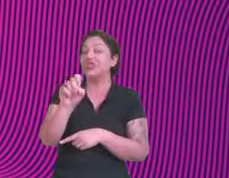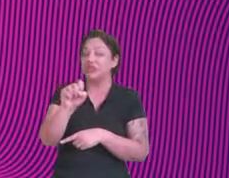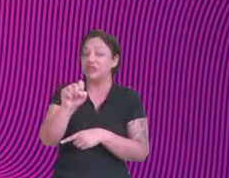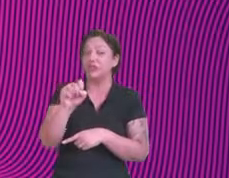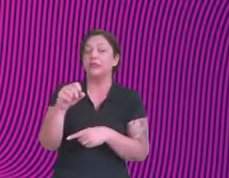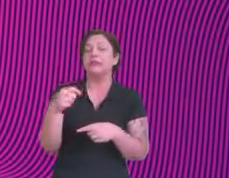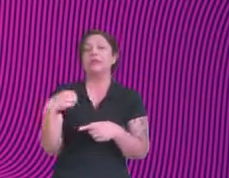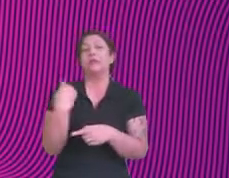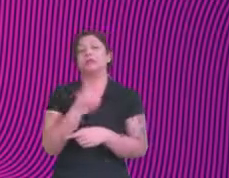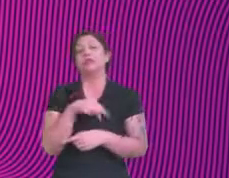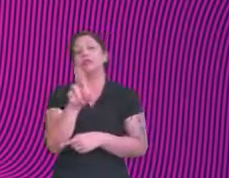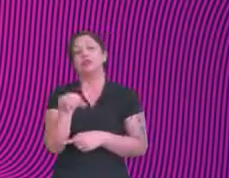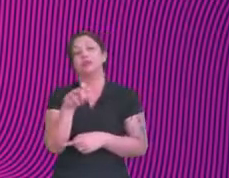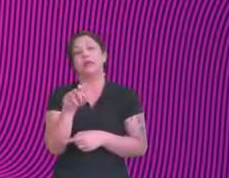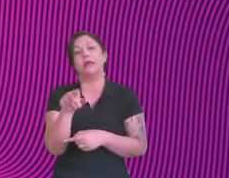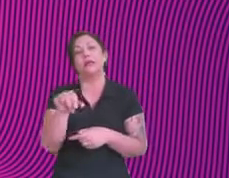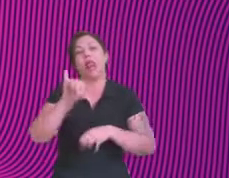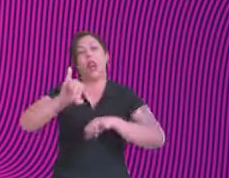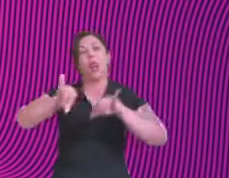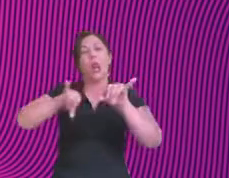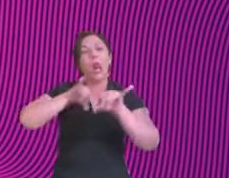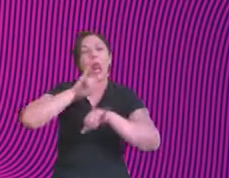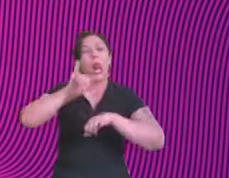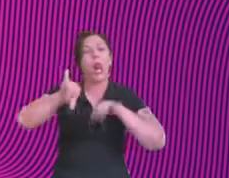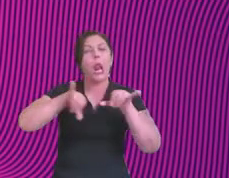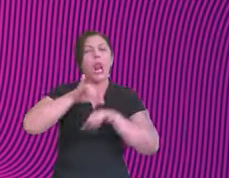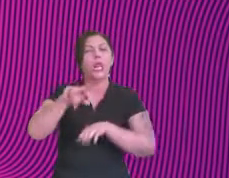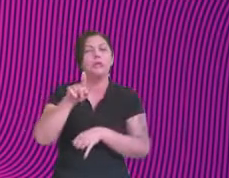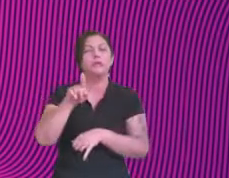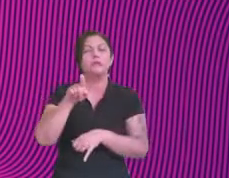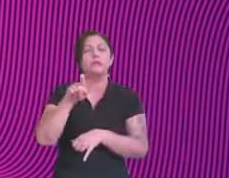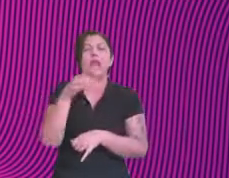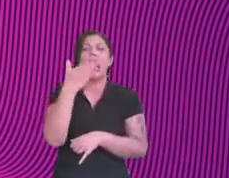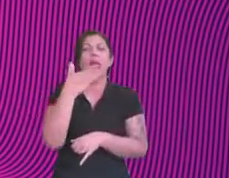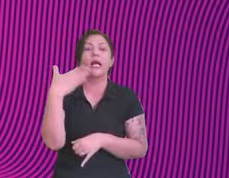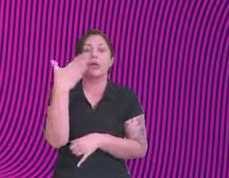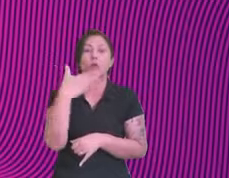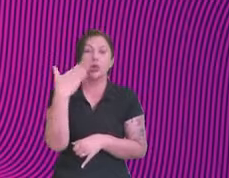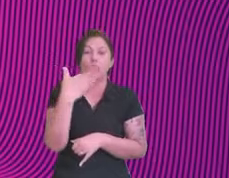né? E o que faz um pouco de hiperglicemia.